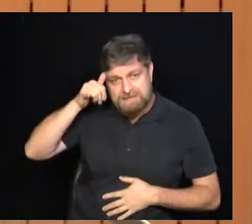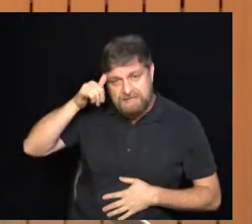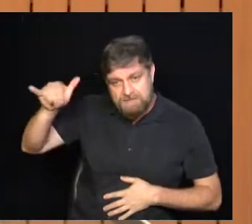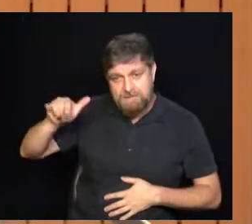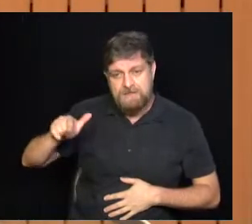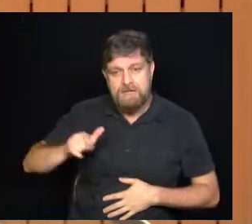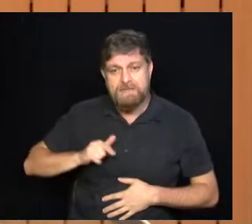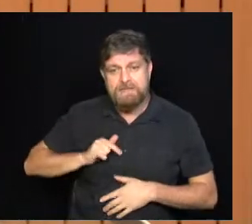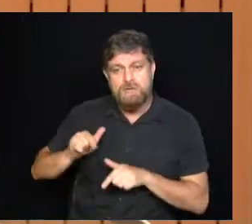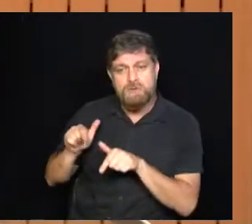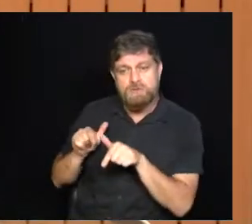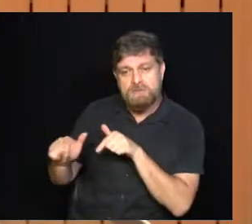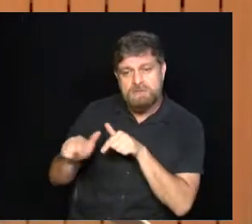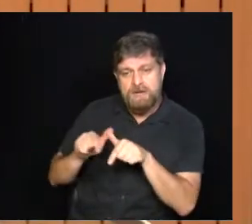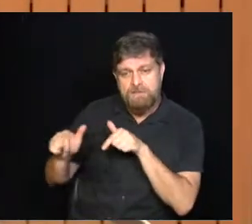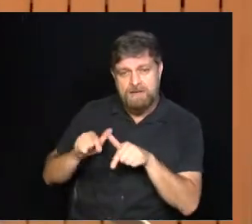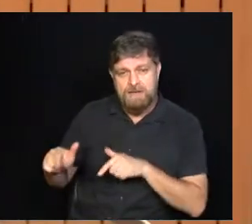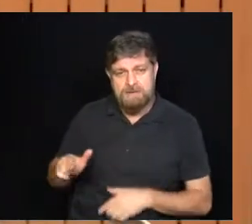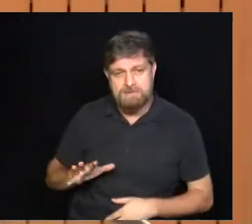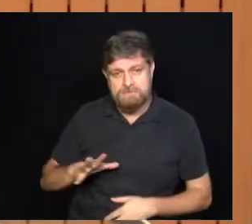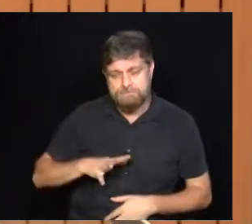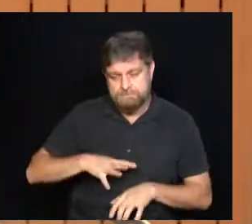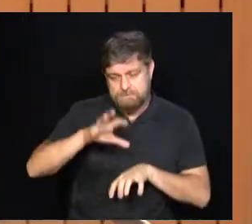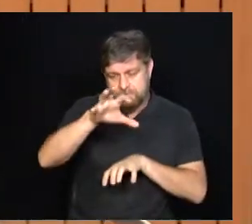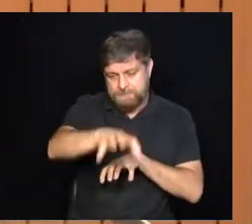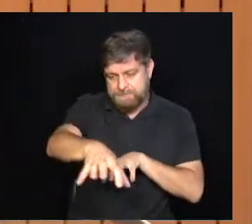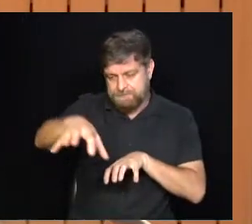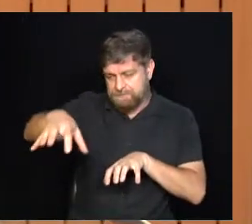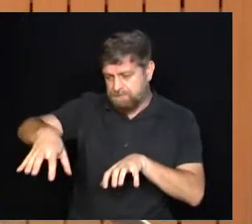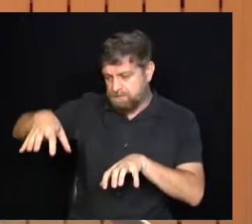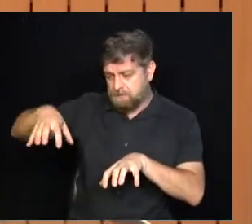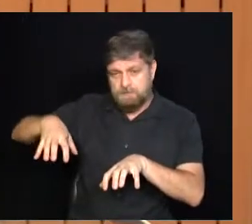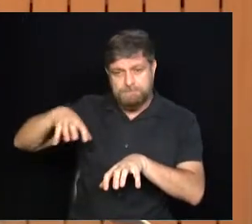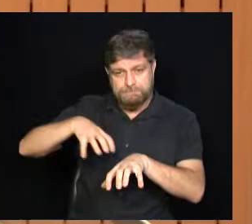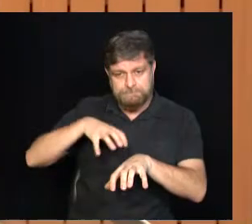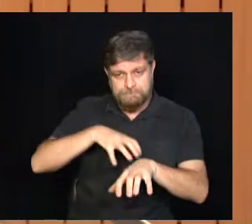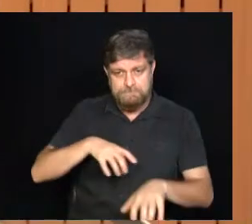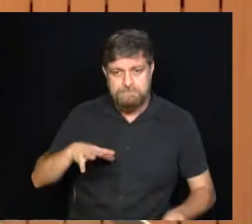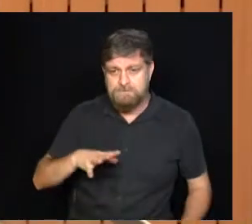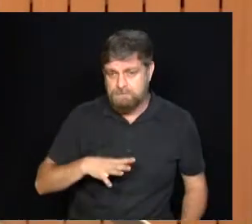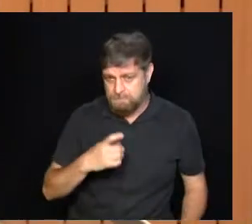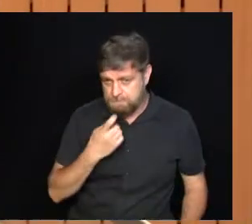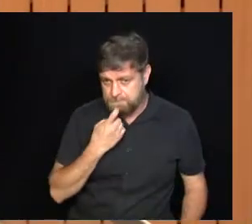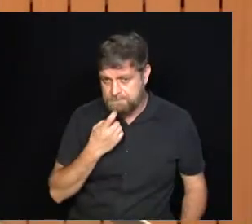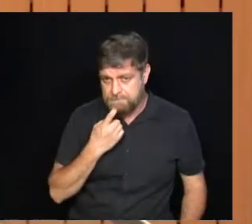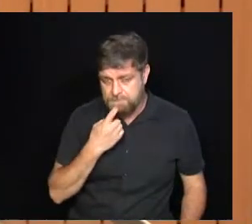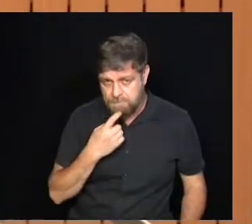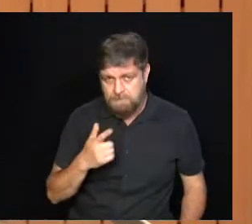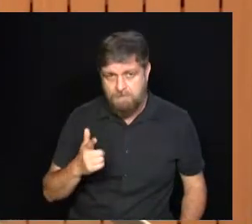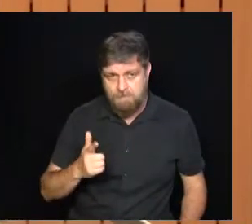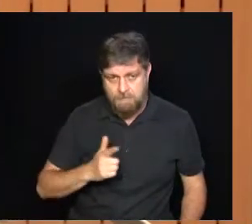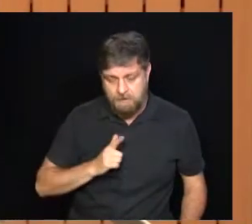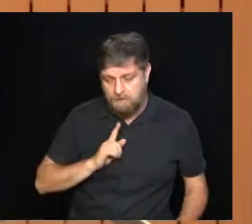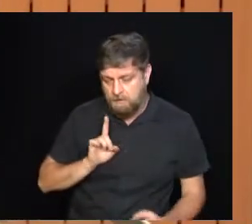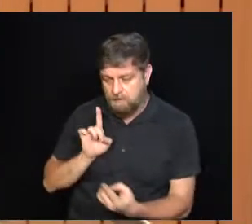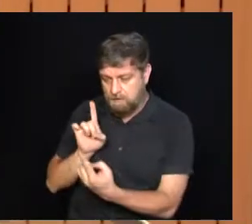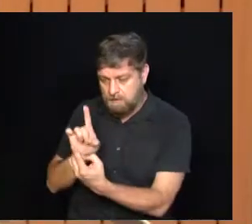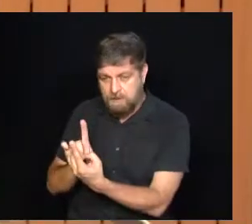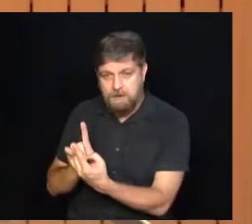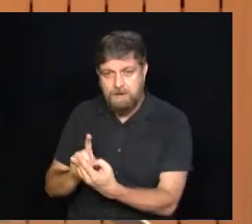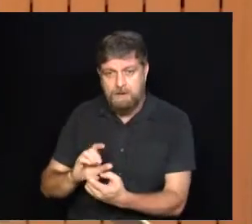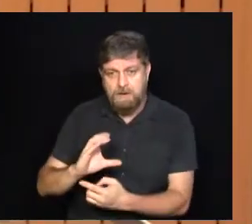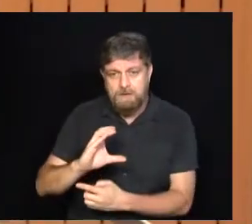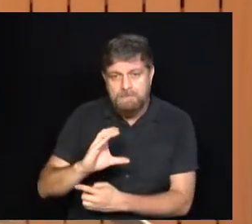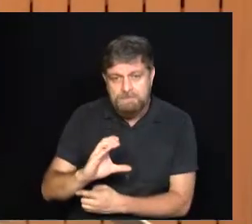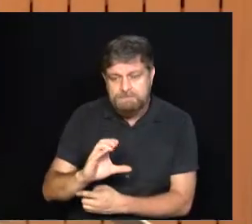os serviços espalhados pelos territórios, nos diferentes territórios do município de Campinas, que são os